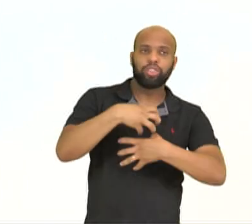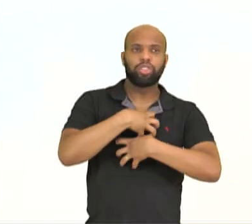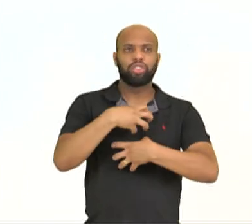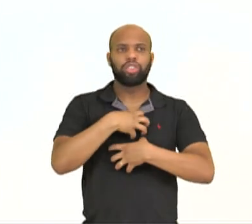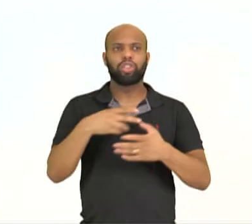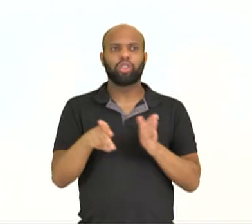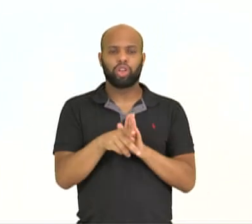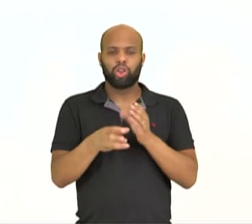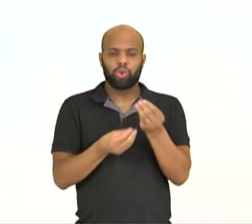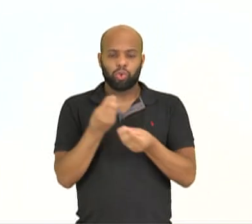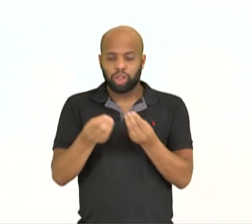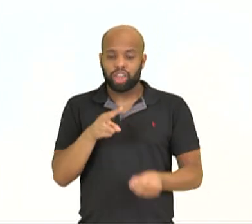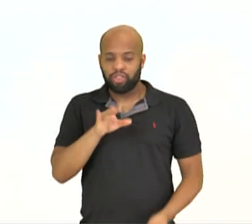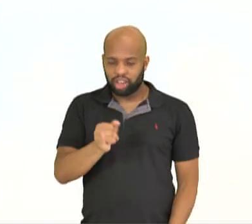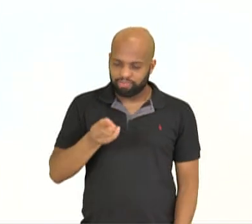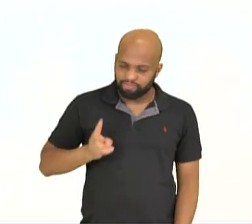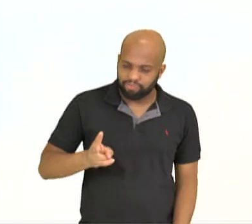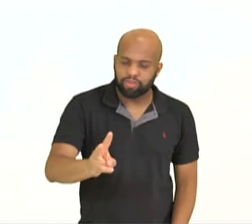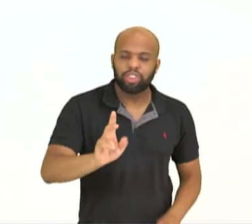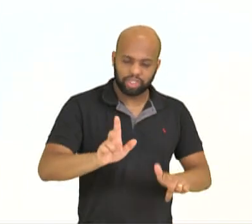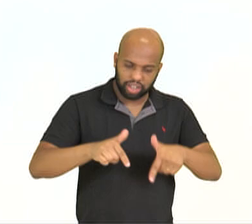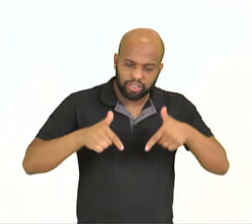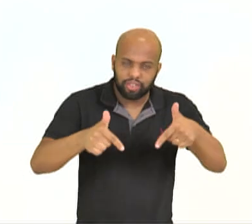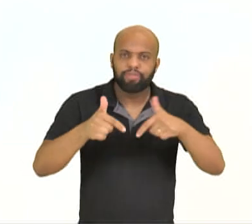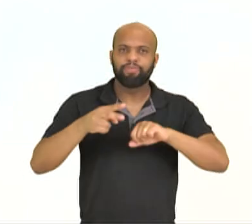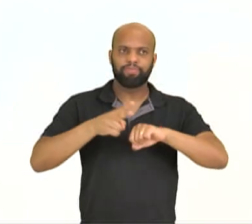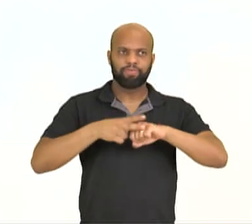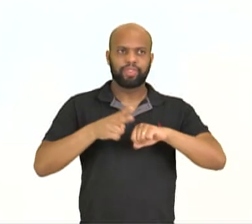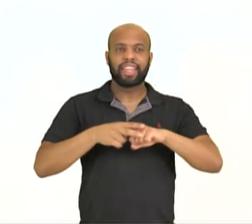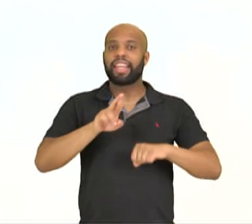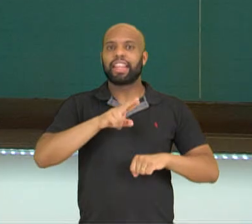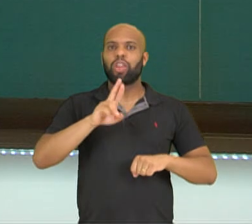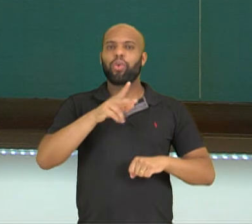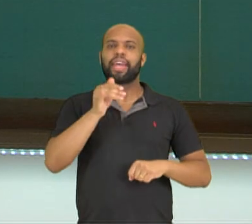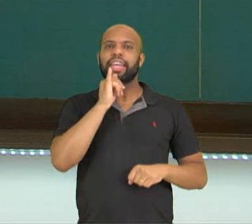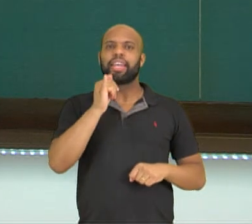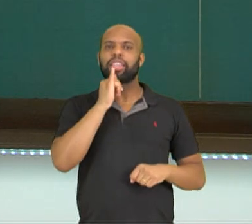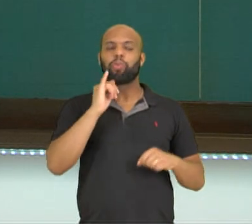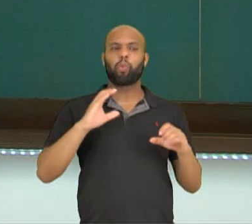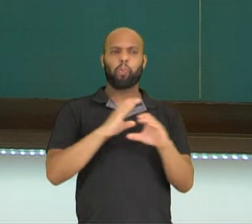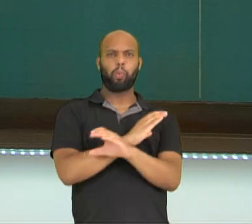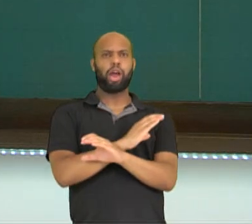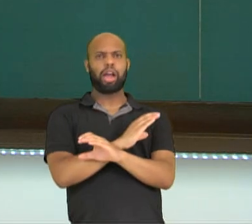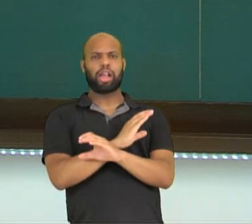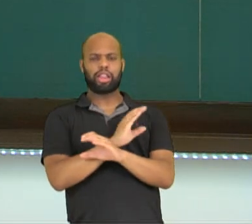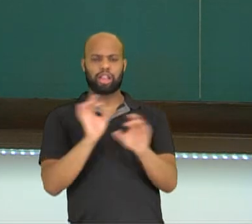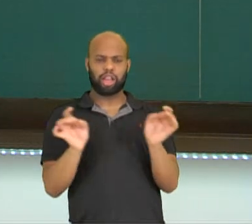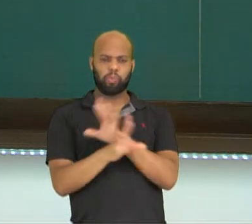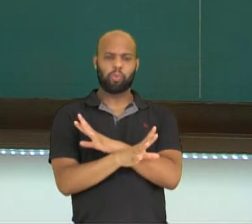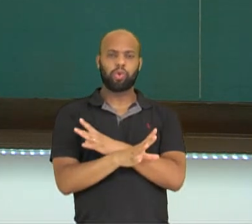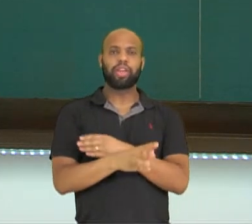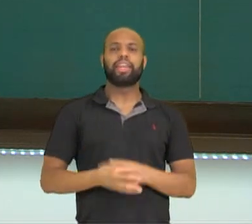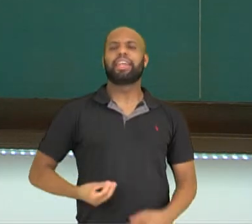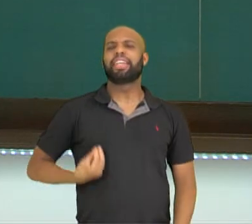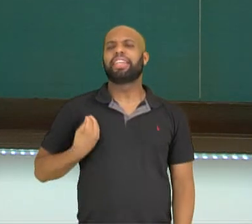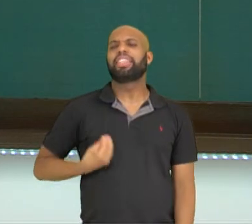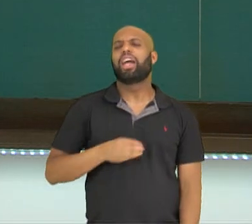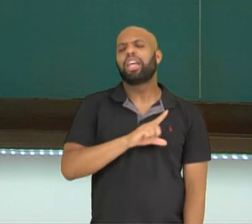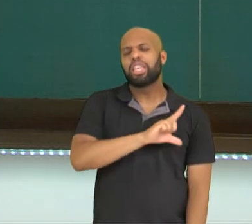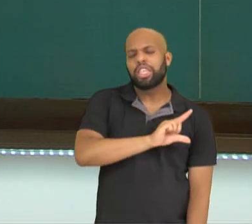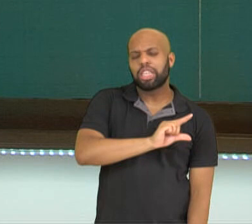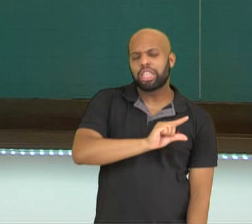noção de continuidade da ação verbal. Tá? Ela não é uma ação completa, concluída. Por exemplo, está indo